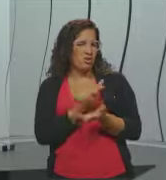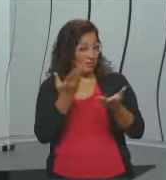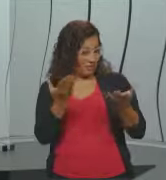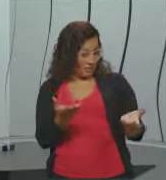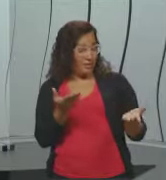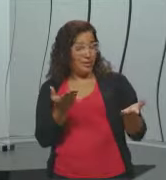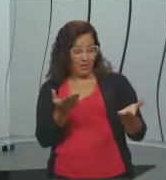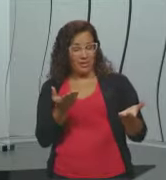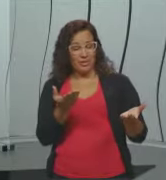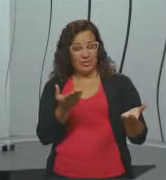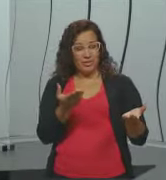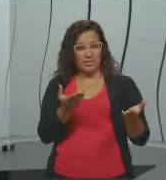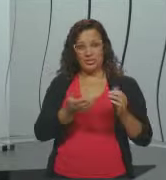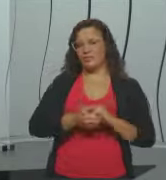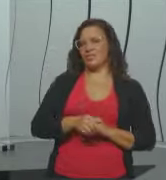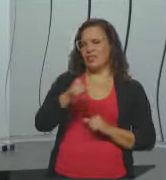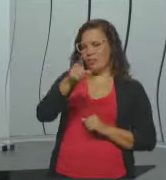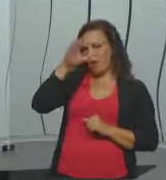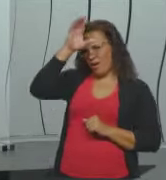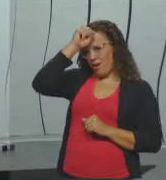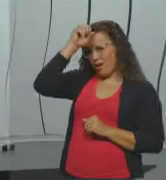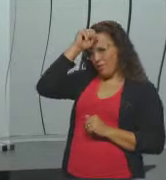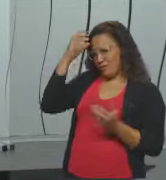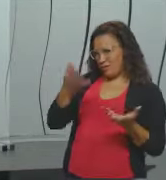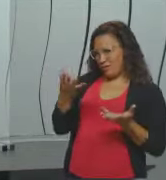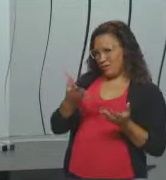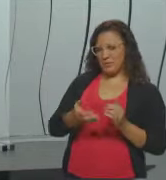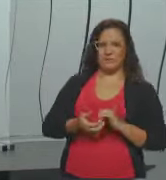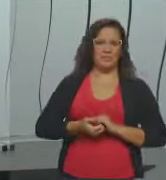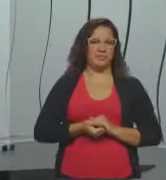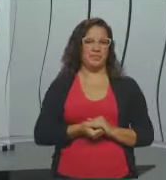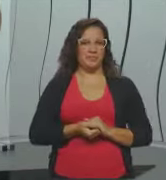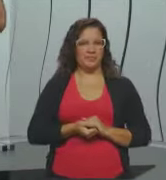isso que você vai entender com esta aula.